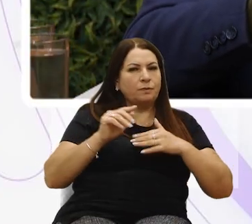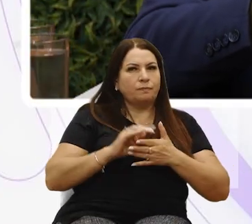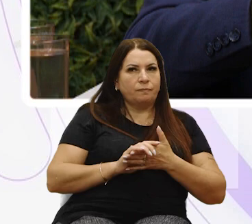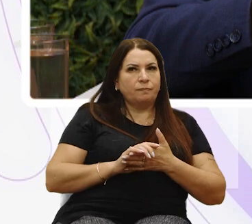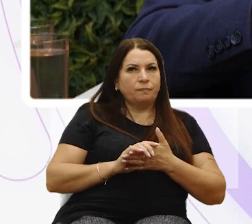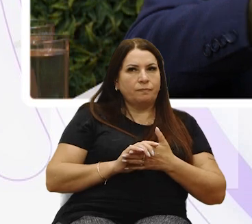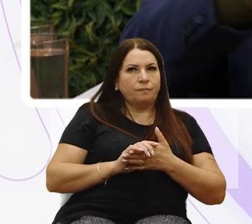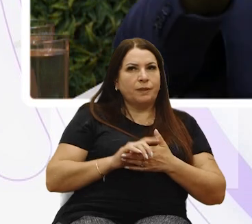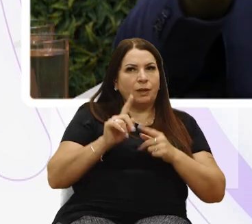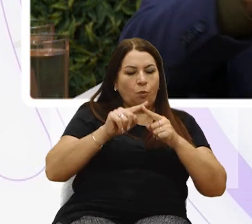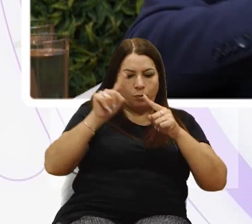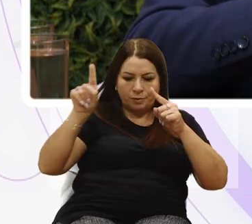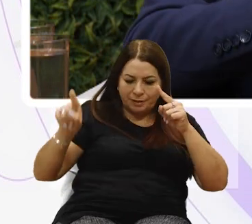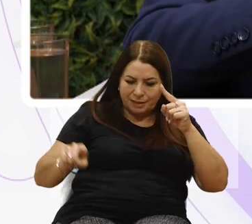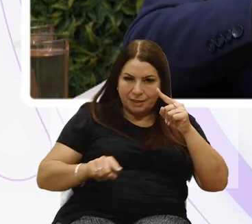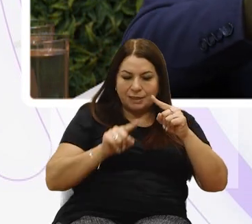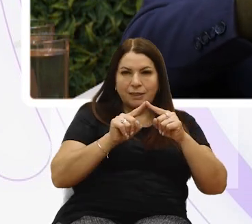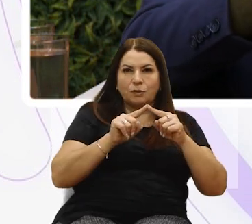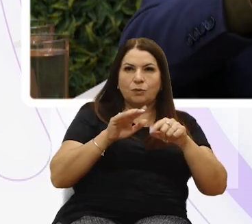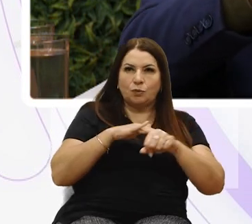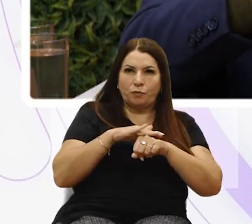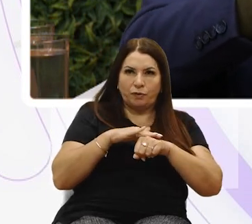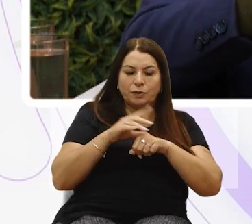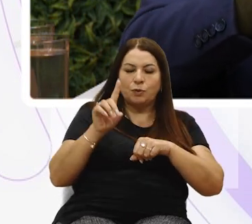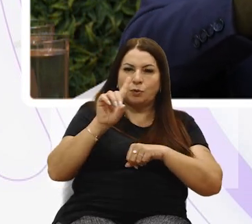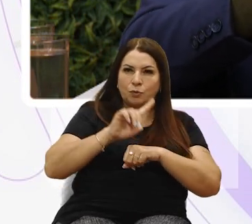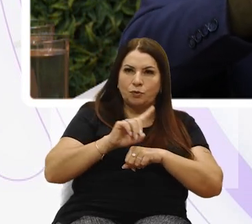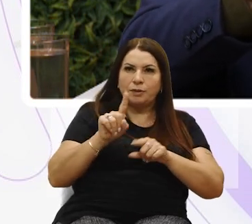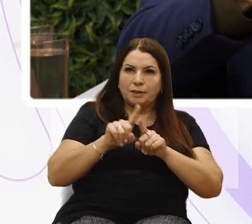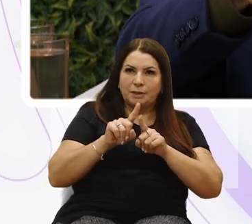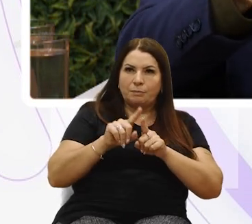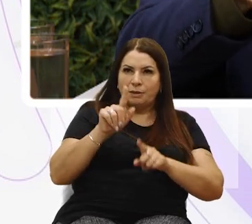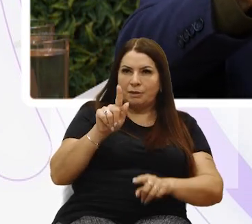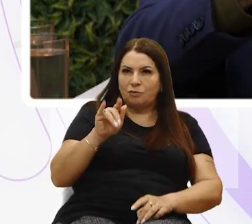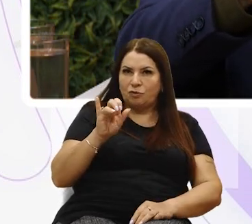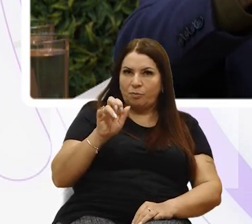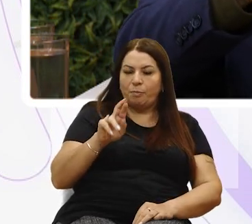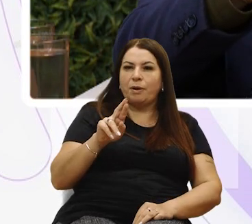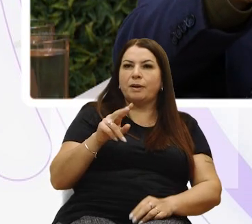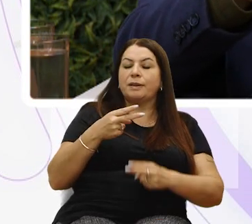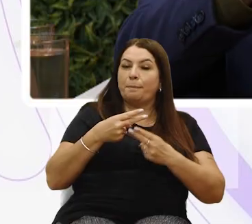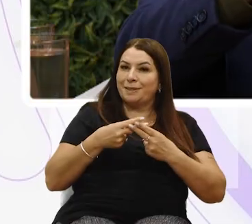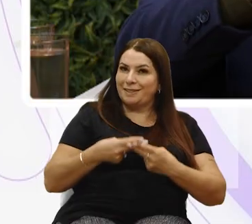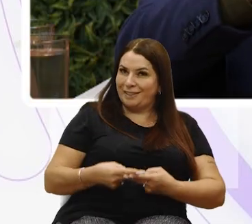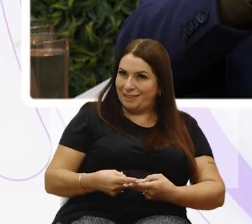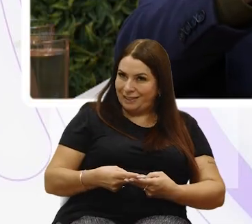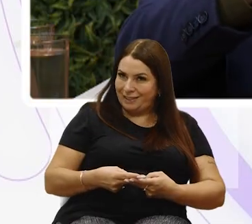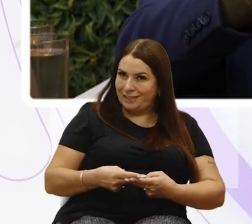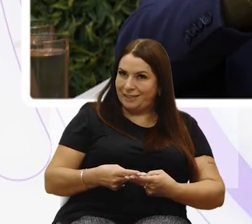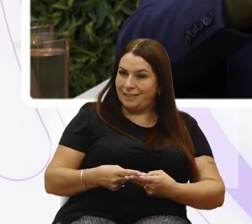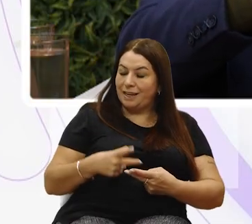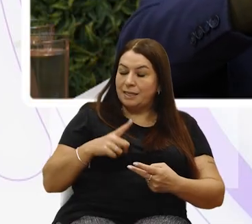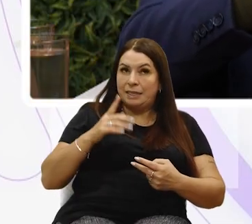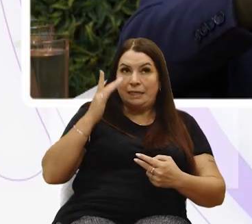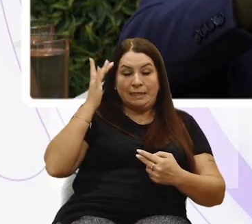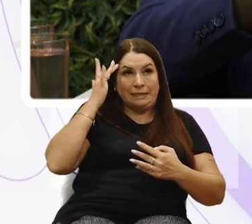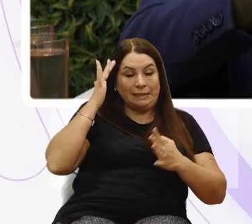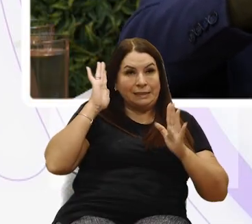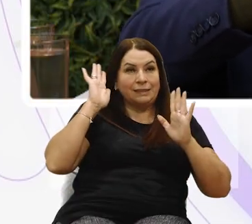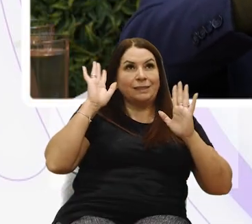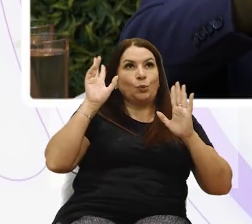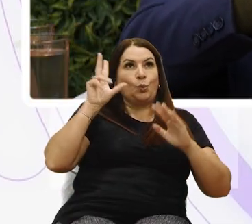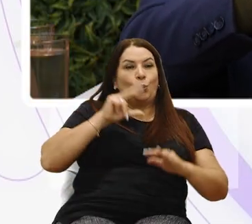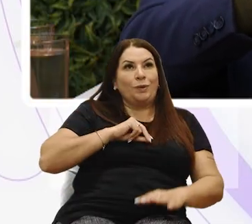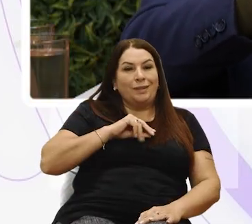sentido. É um ciclo. É um A ciclo. gente conversou outro dia, né, Gilmar, da paciência. Às vezes tem que ter uma maturação. Os